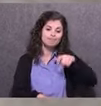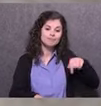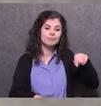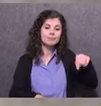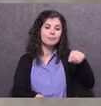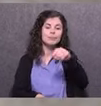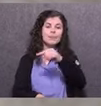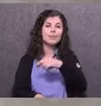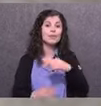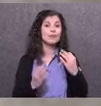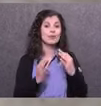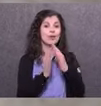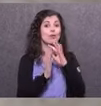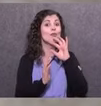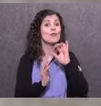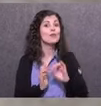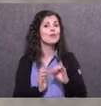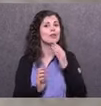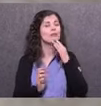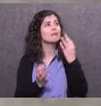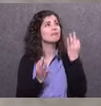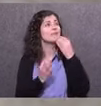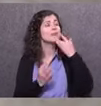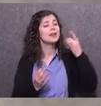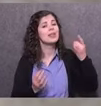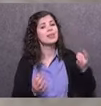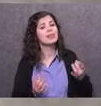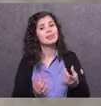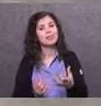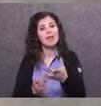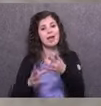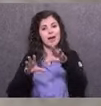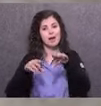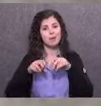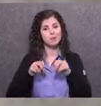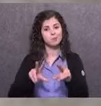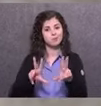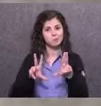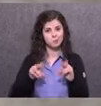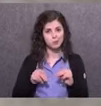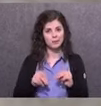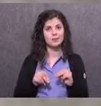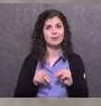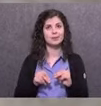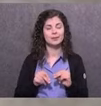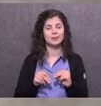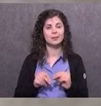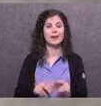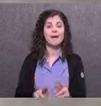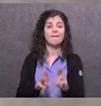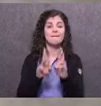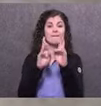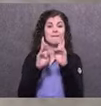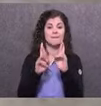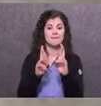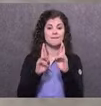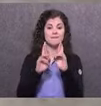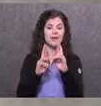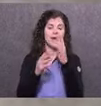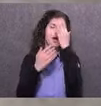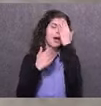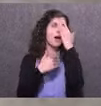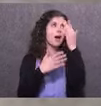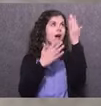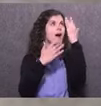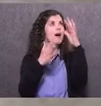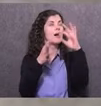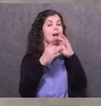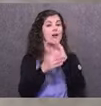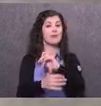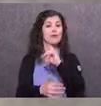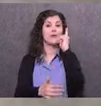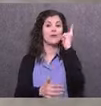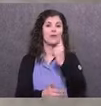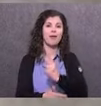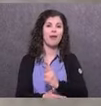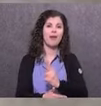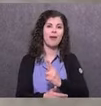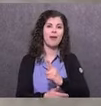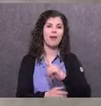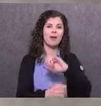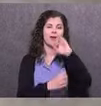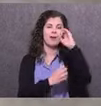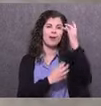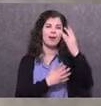Filho implorou o perdão ao expirar, dai-nos a graça de descobrir à luz da fé